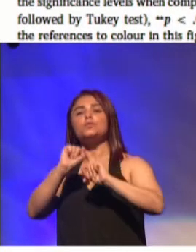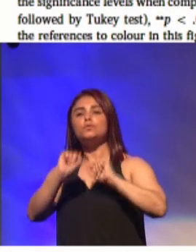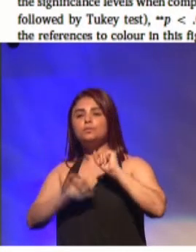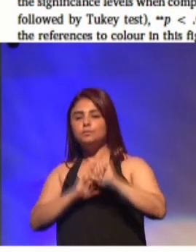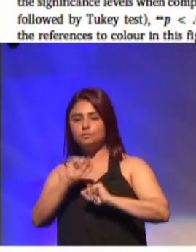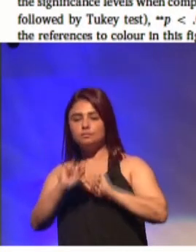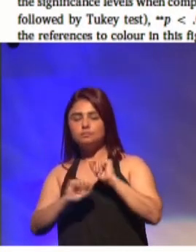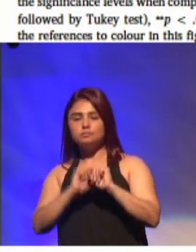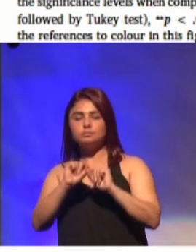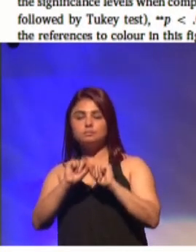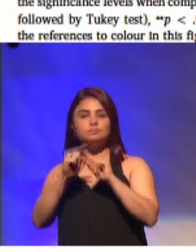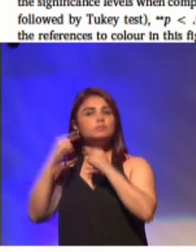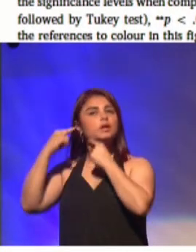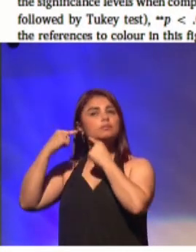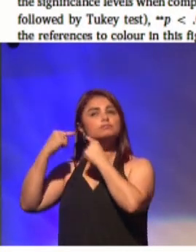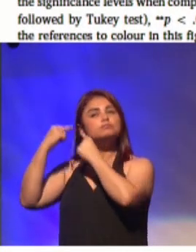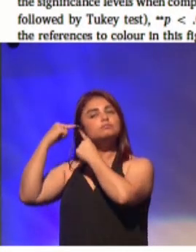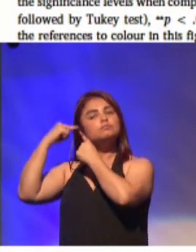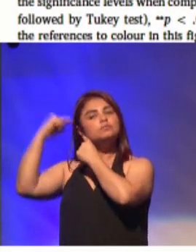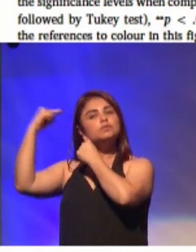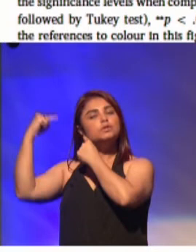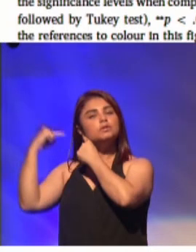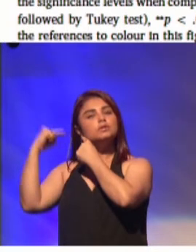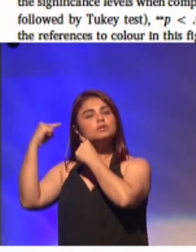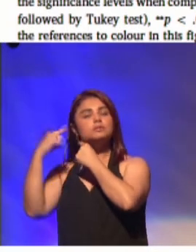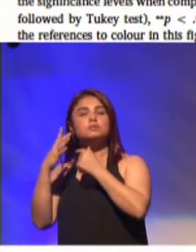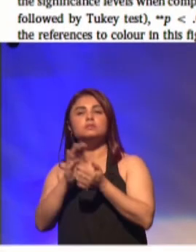só. E aqui a orelhinha